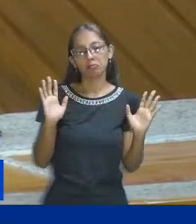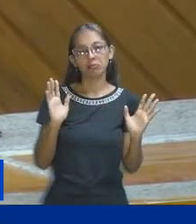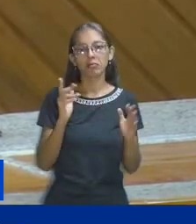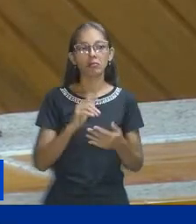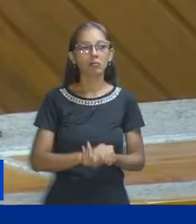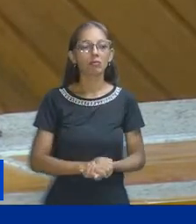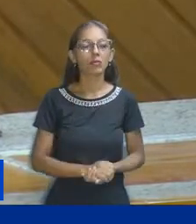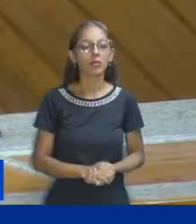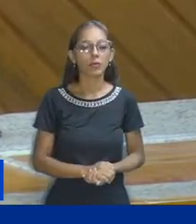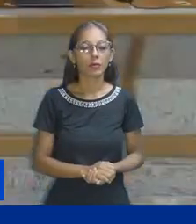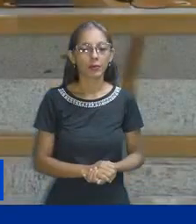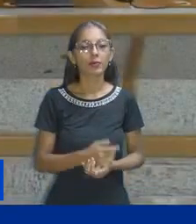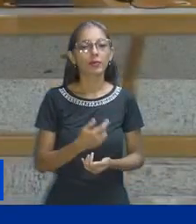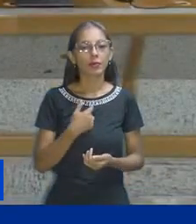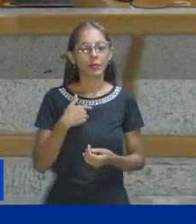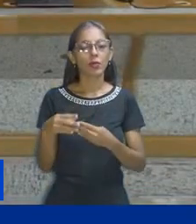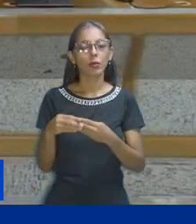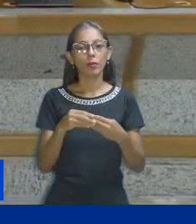o eminente relator.